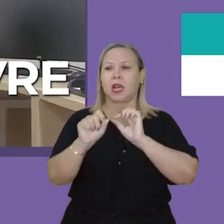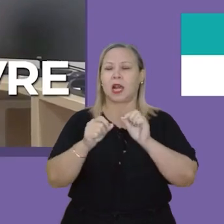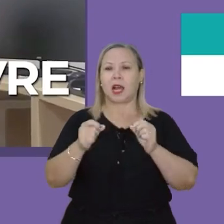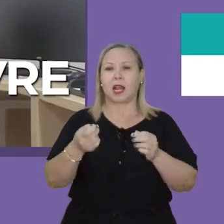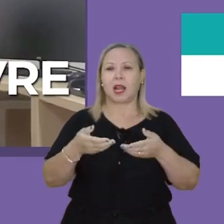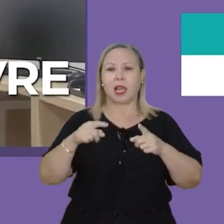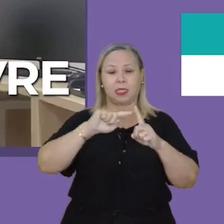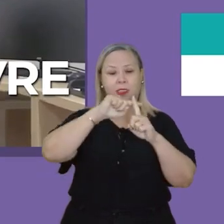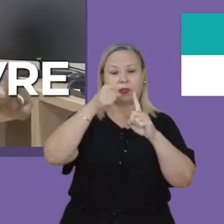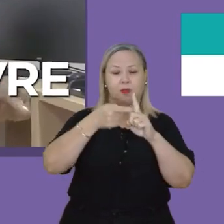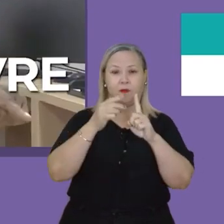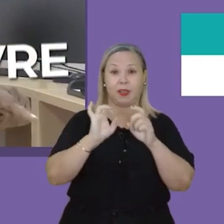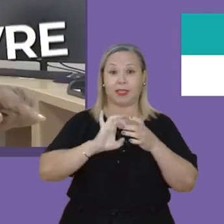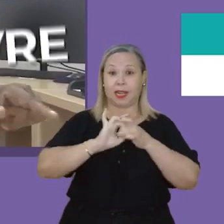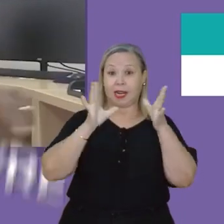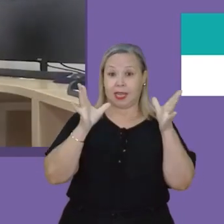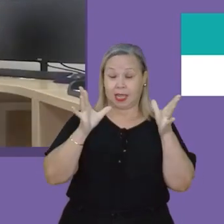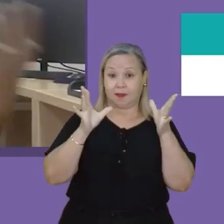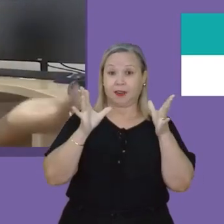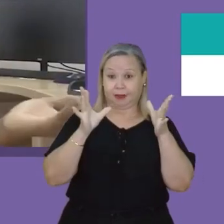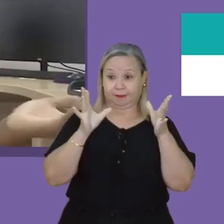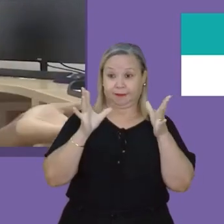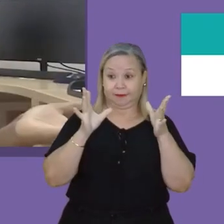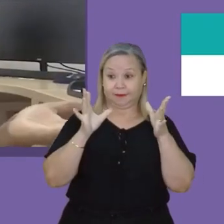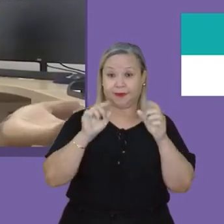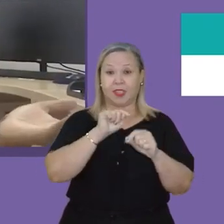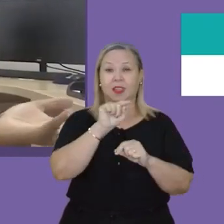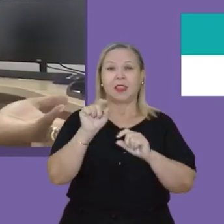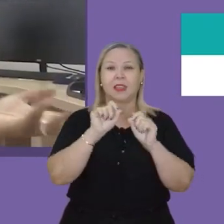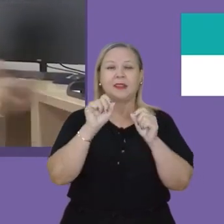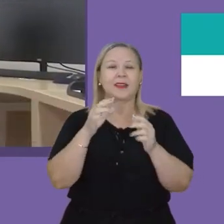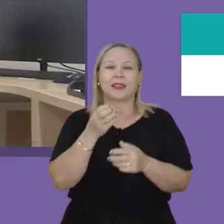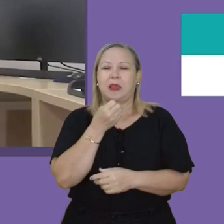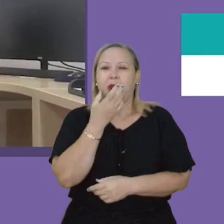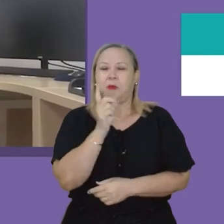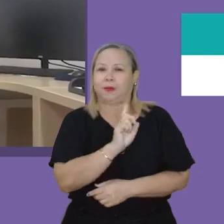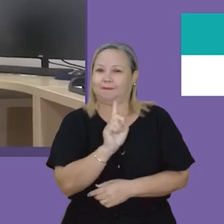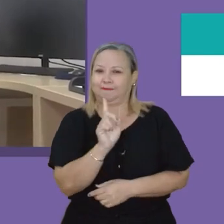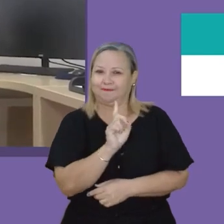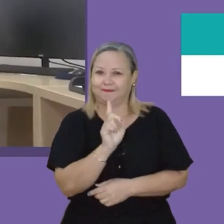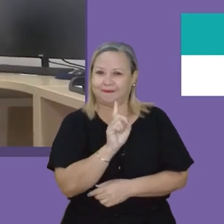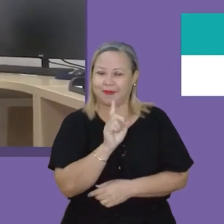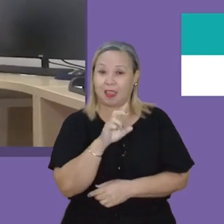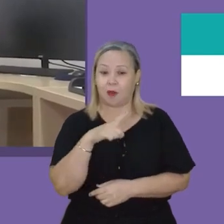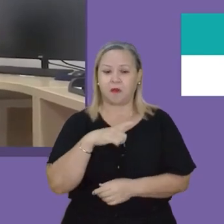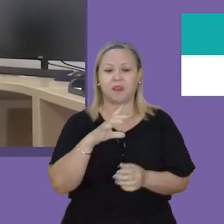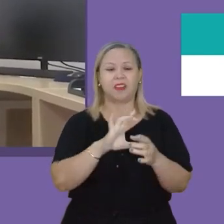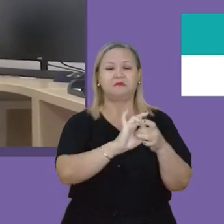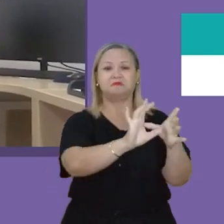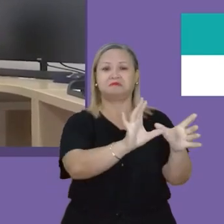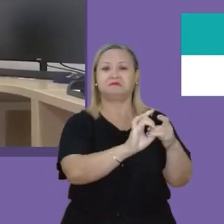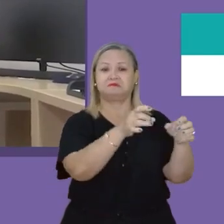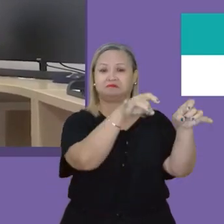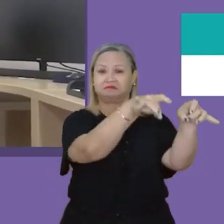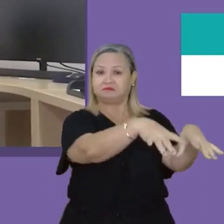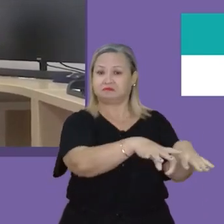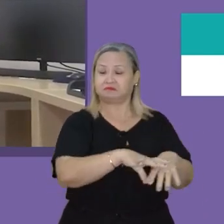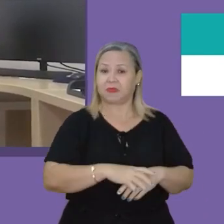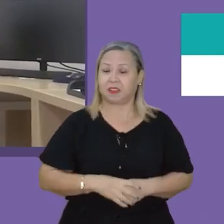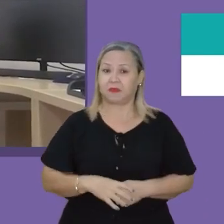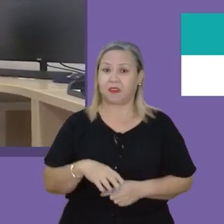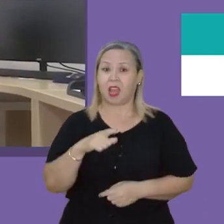livre, eles não era porque eles eram bonzinhos, eles queriam se livrar de